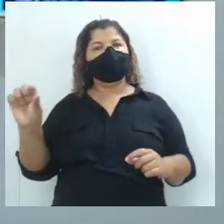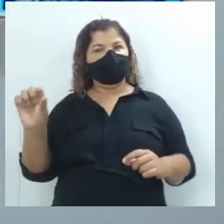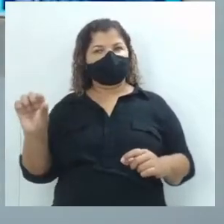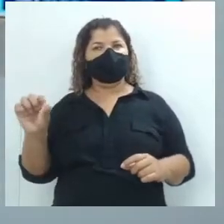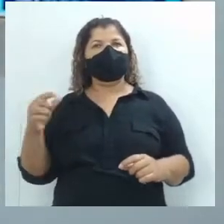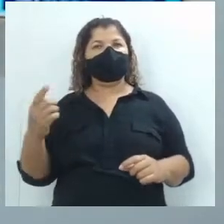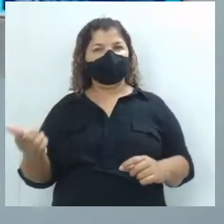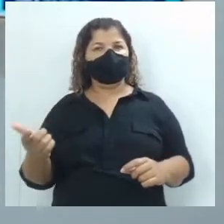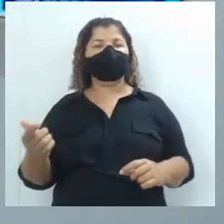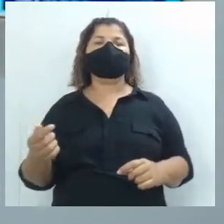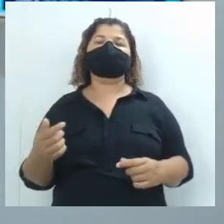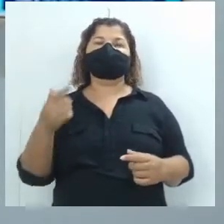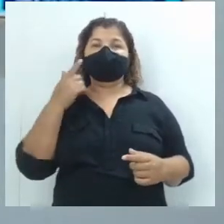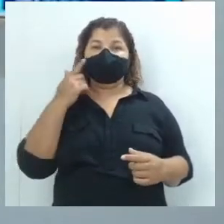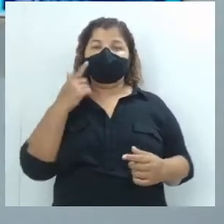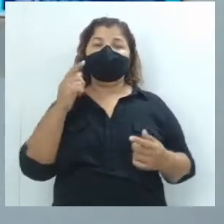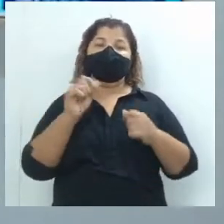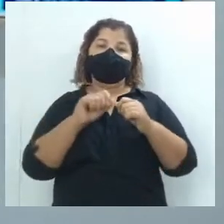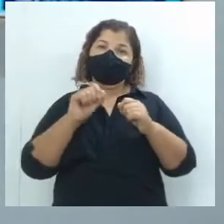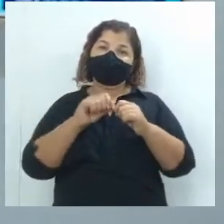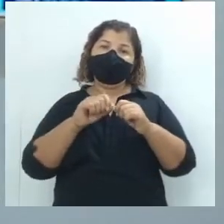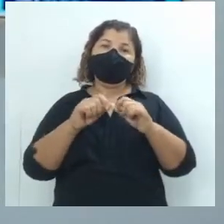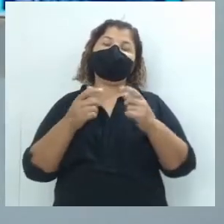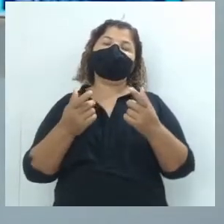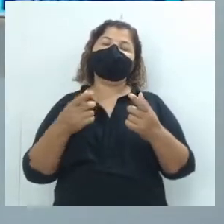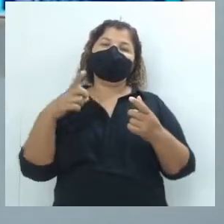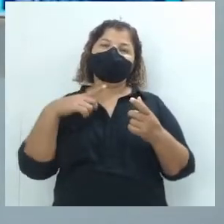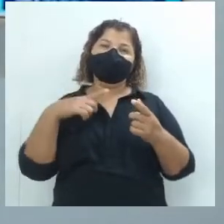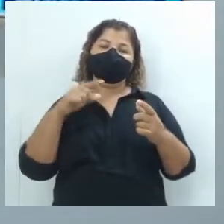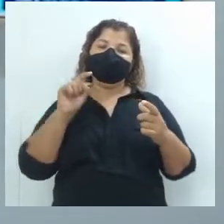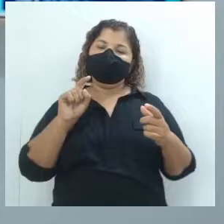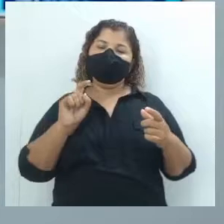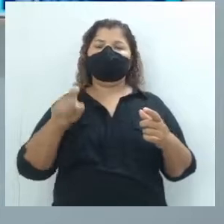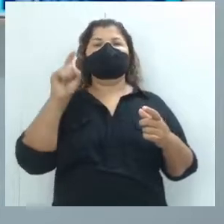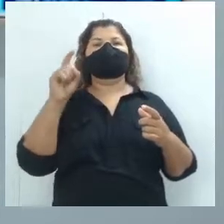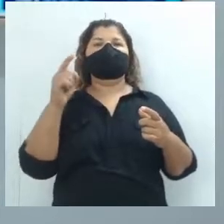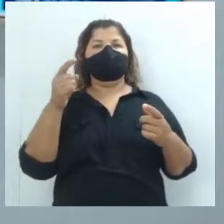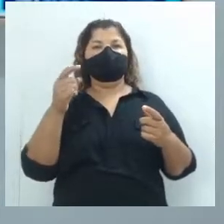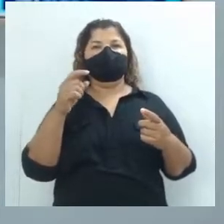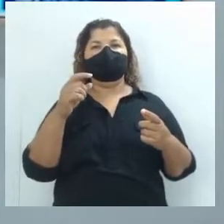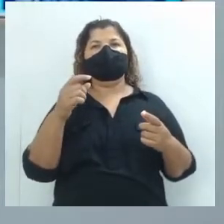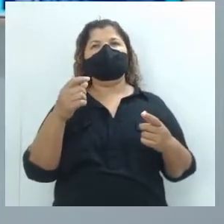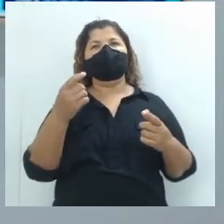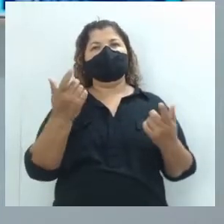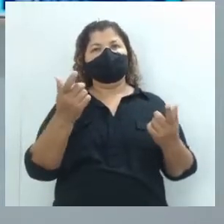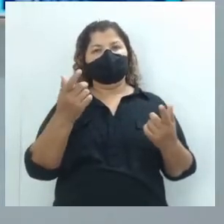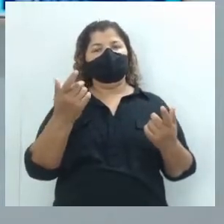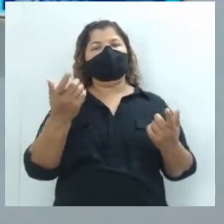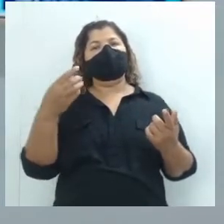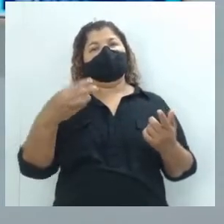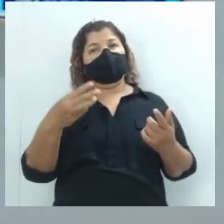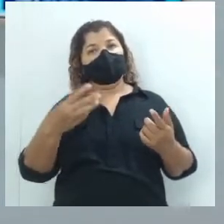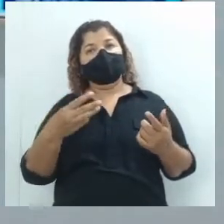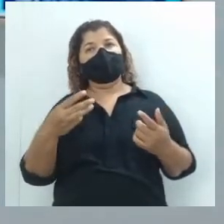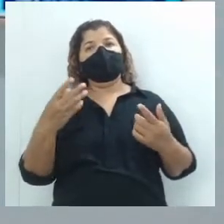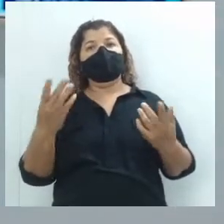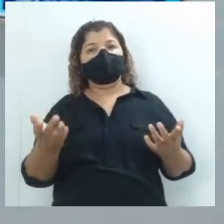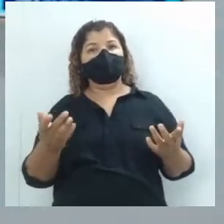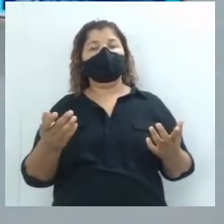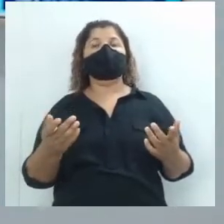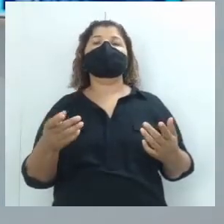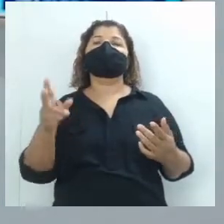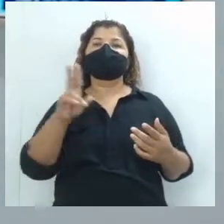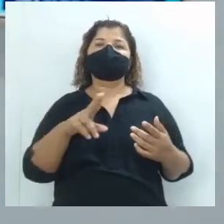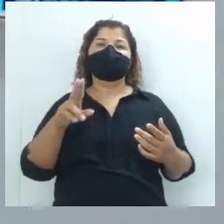ingresso.pe.gov.br, tá? Entra lá, você que vai fazer seriado 3, clica lá na inscrição do seriado 3, tu vai colocar a tua senha que tu já usa desde o